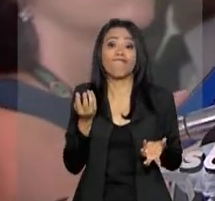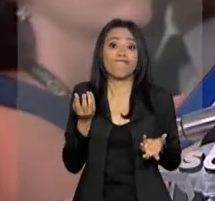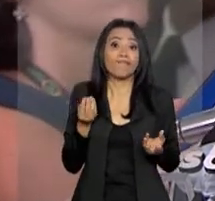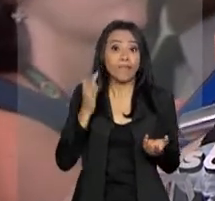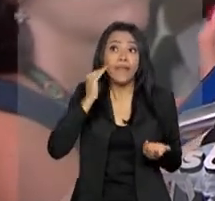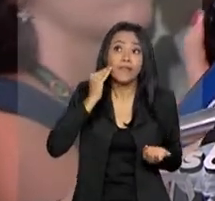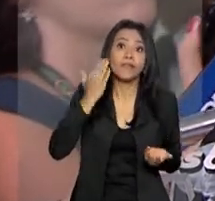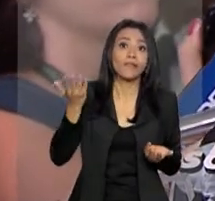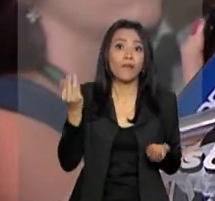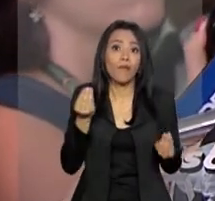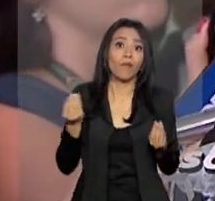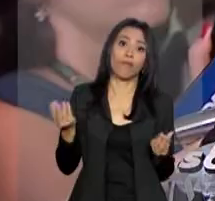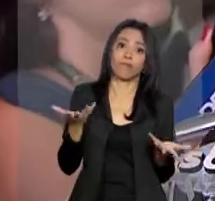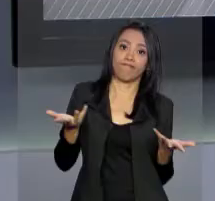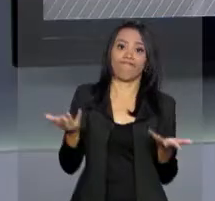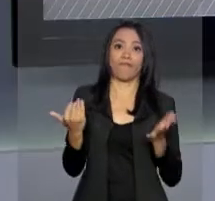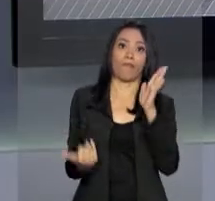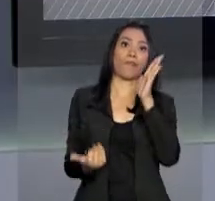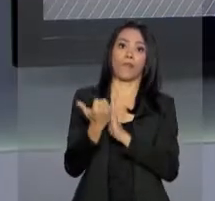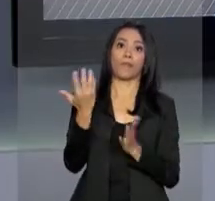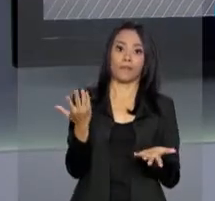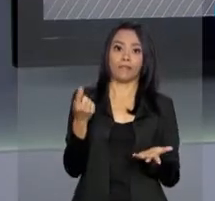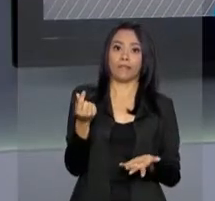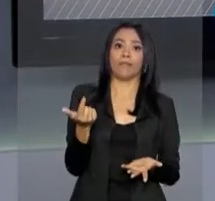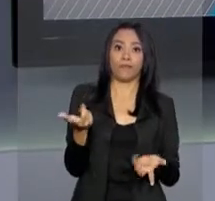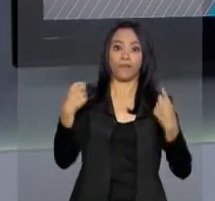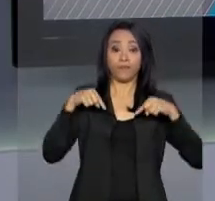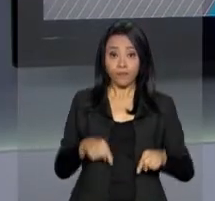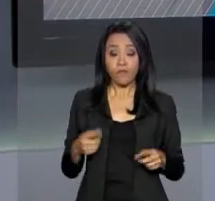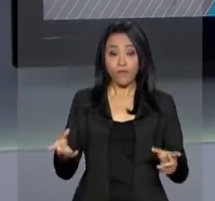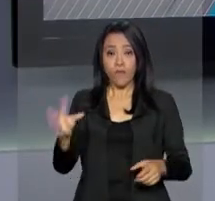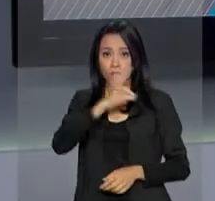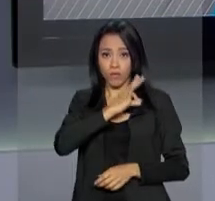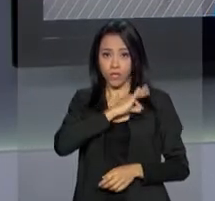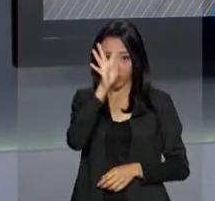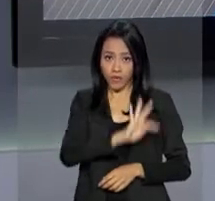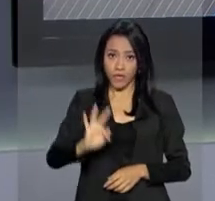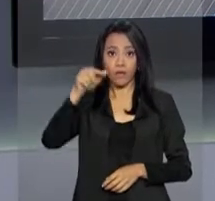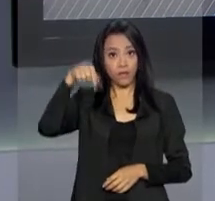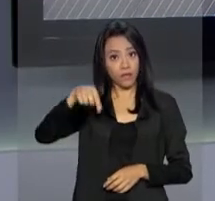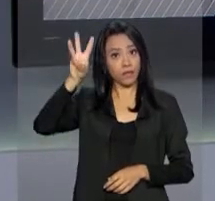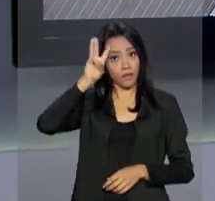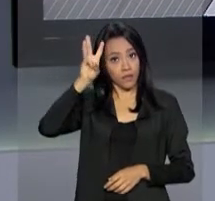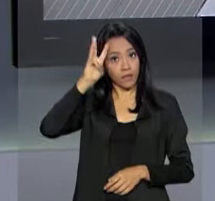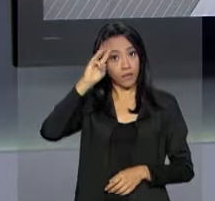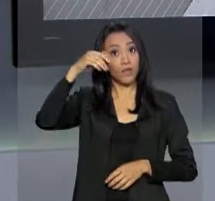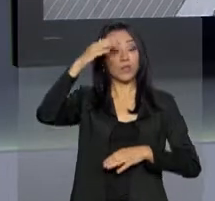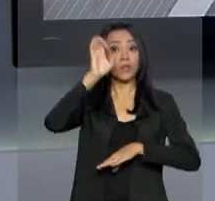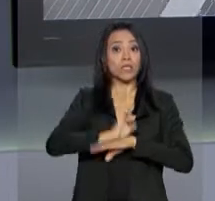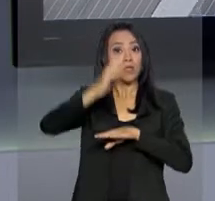entendimento não ser satisfatório a polícia federal realiza nesta terça-feira no paraná a operação 14